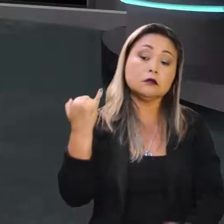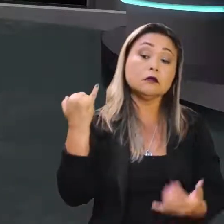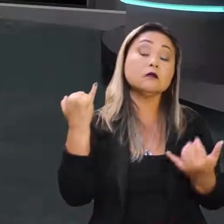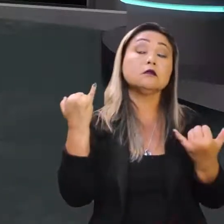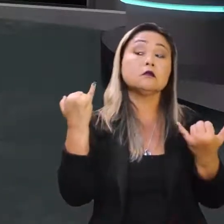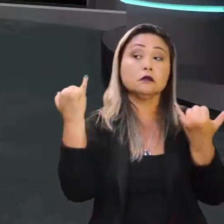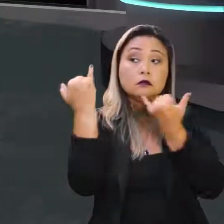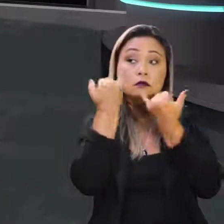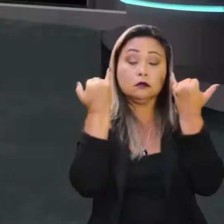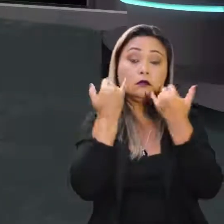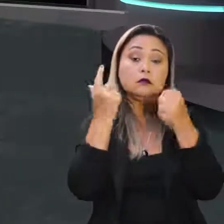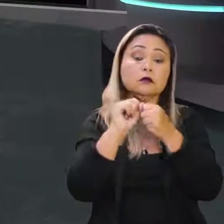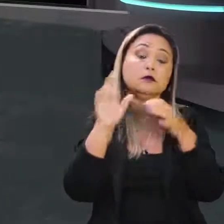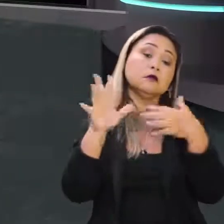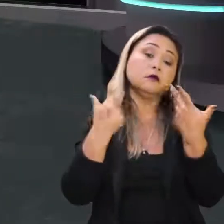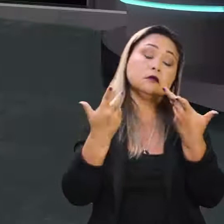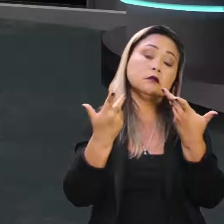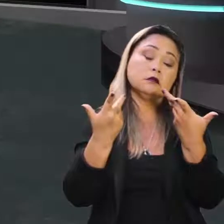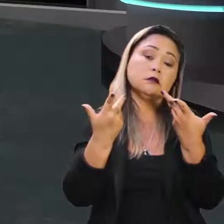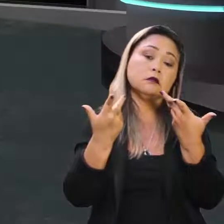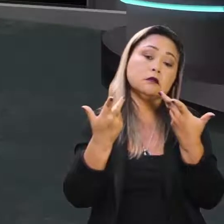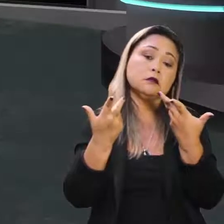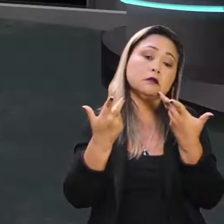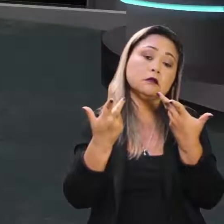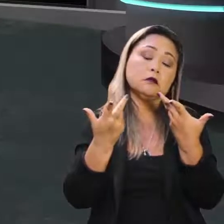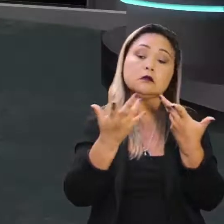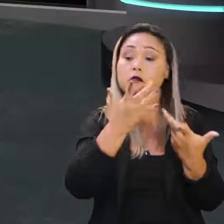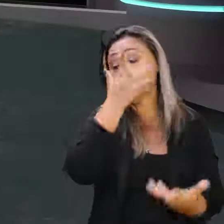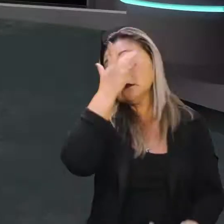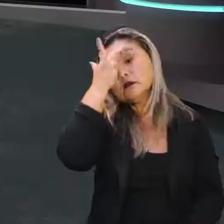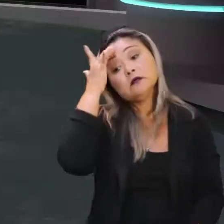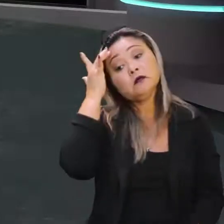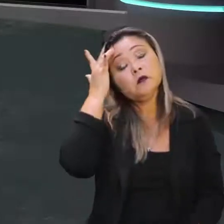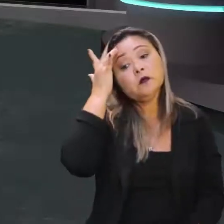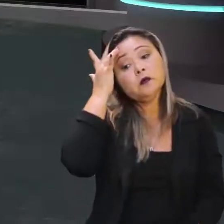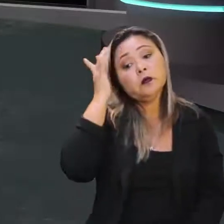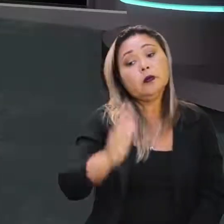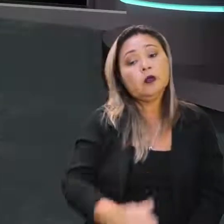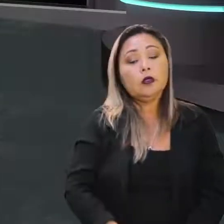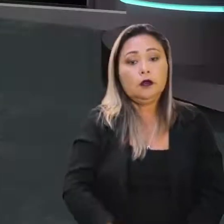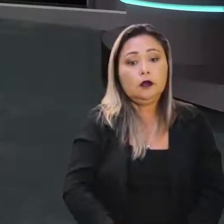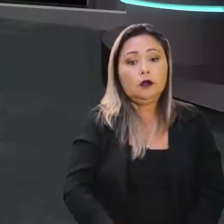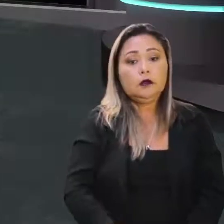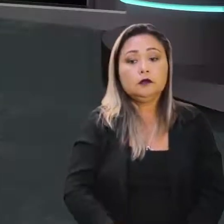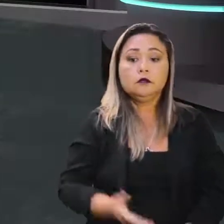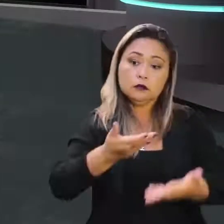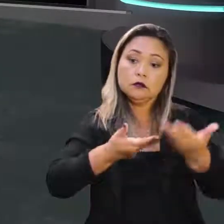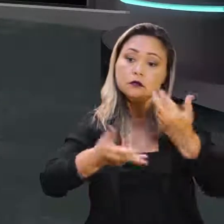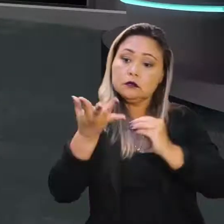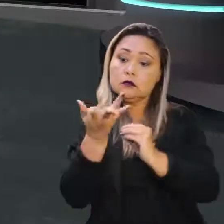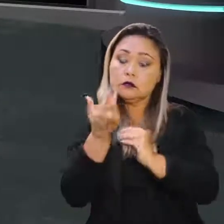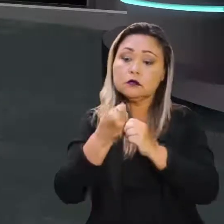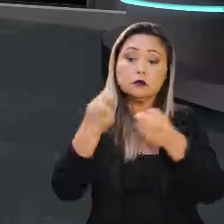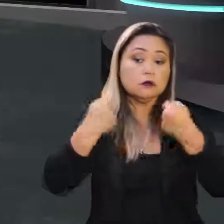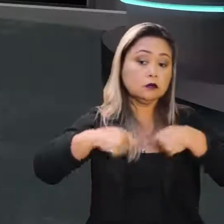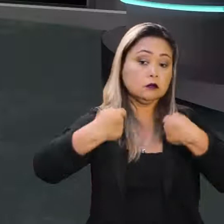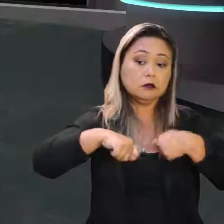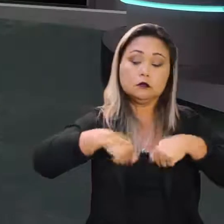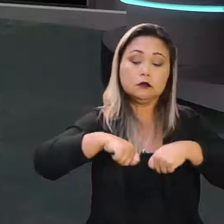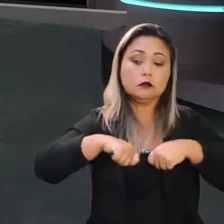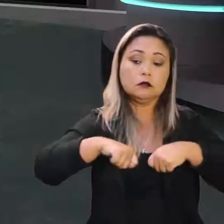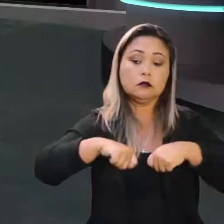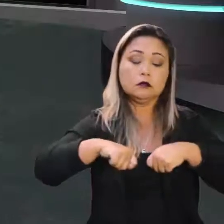informação, né? Que é o seguinte: as pessoas, para interagir com a arte, não precisam